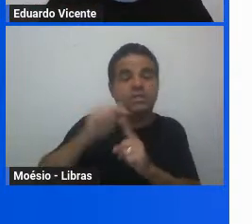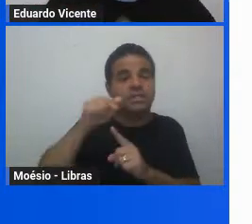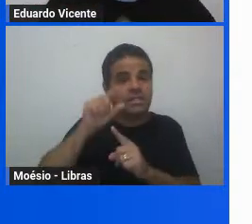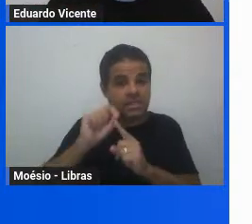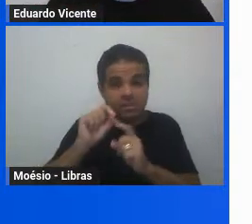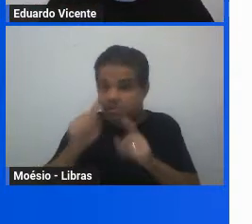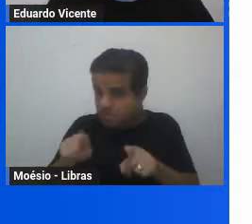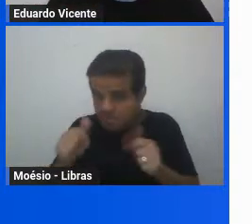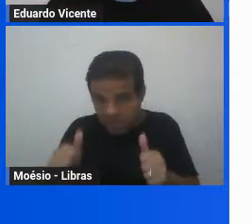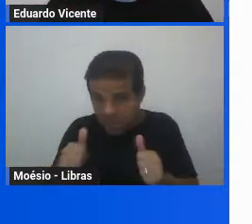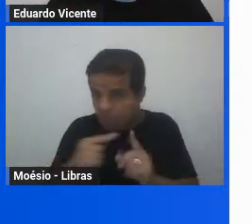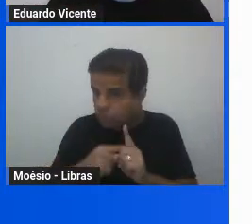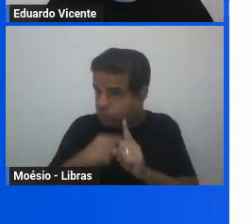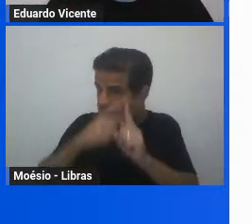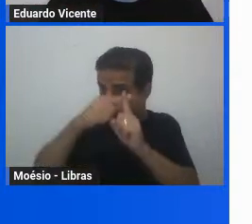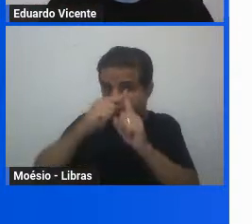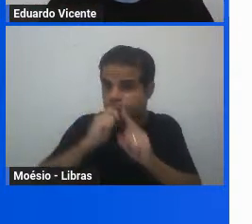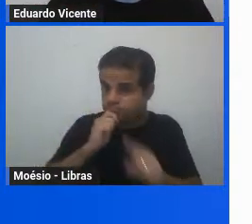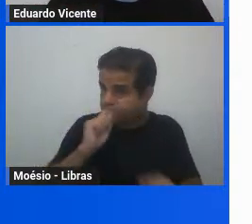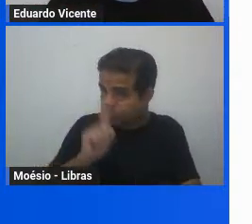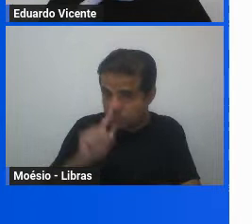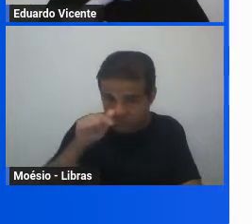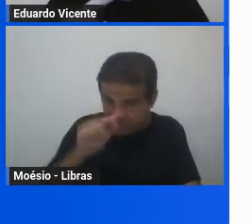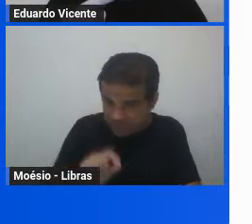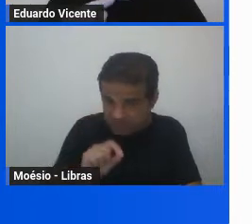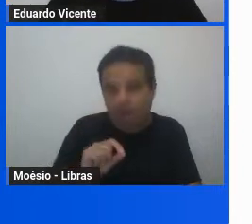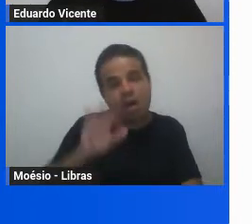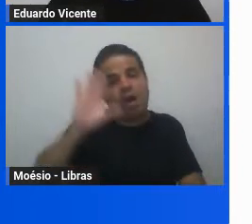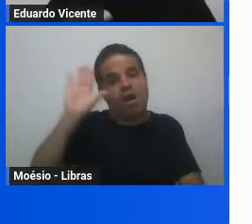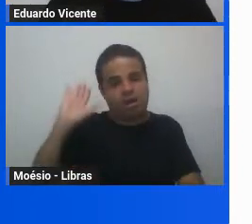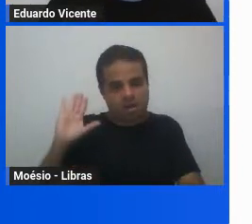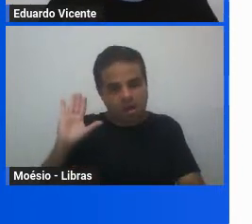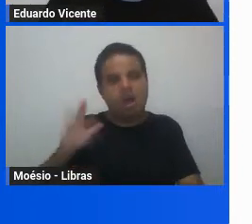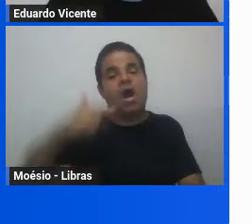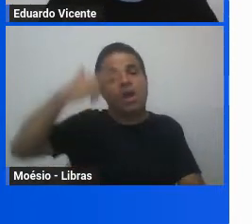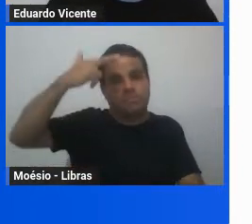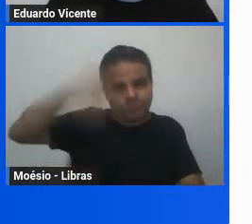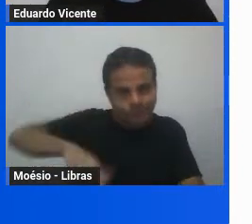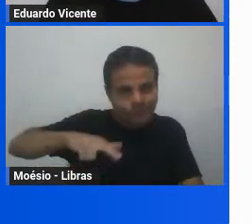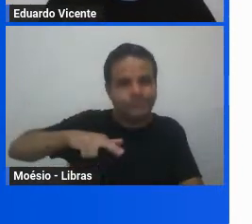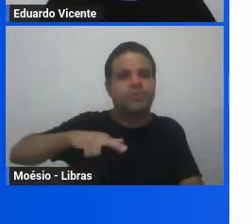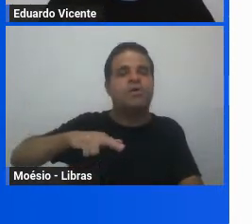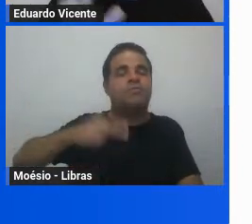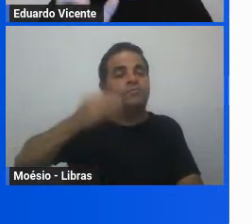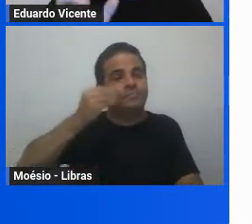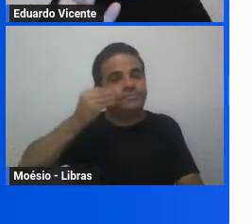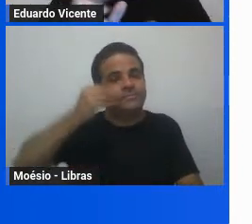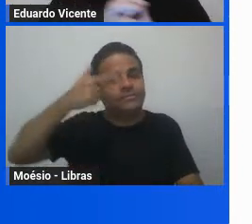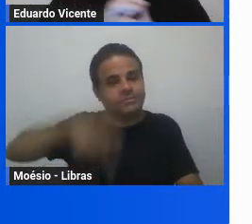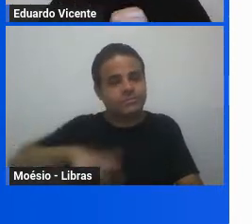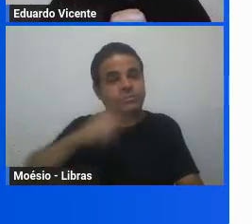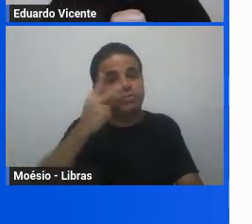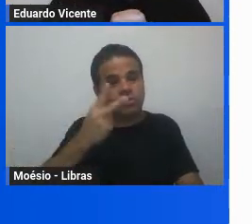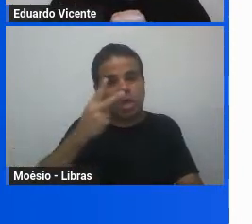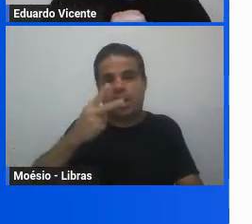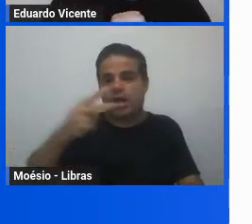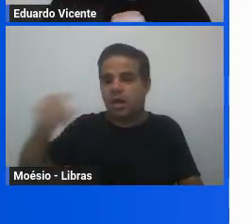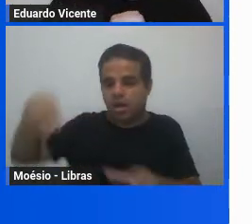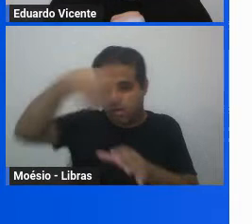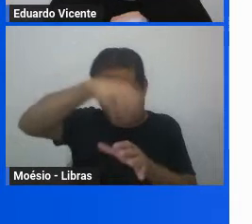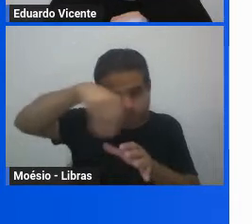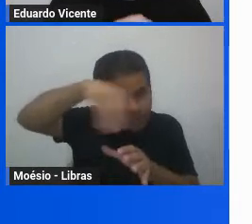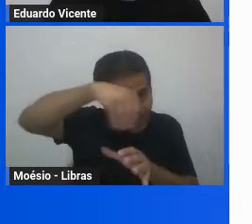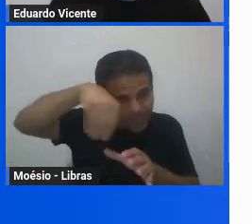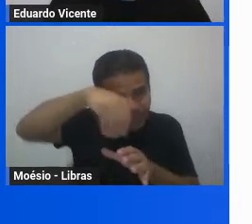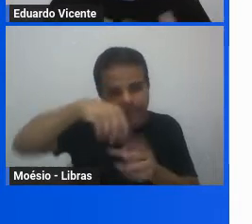não suba acima de 70, eu vou repetir novamente a dose de 2 sachêzinhos para ele. Então,